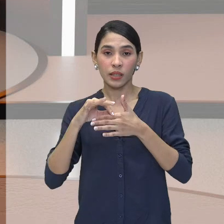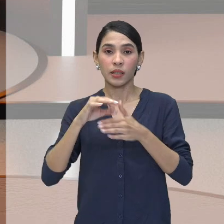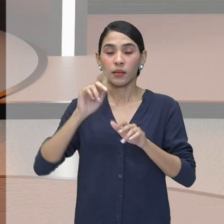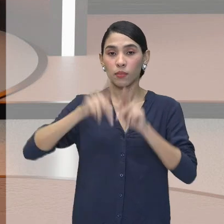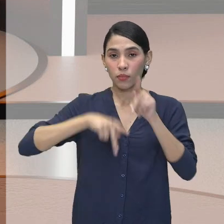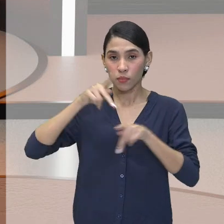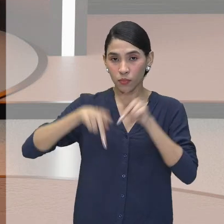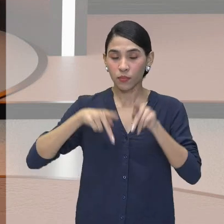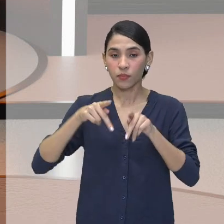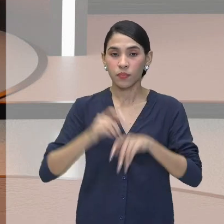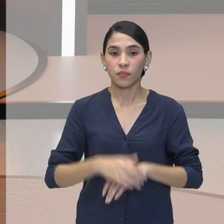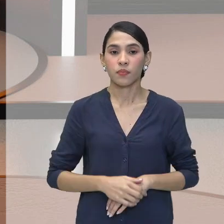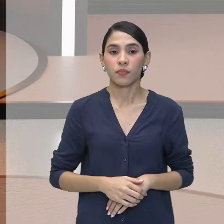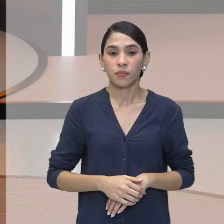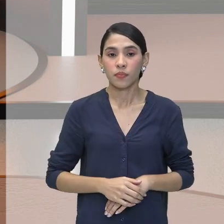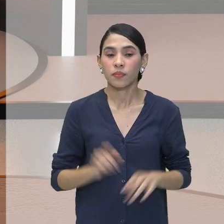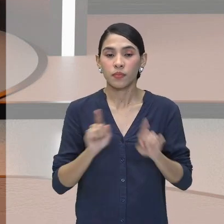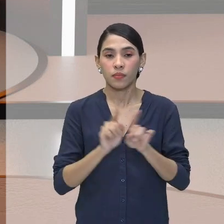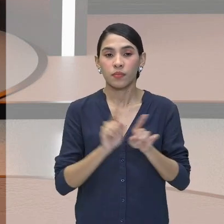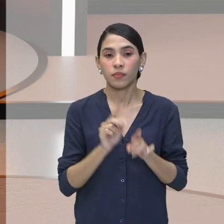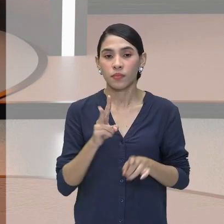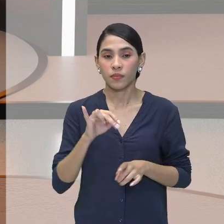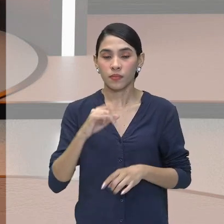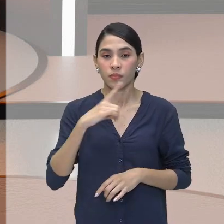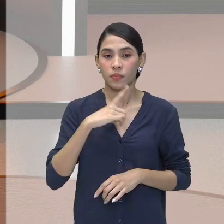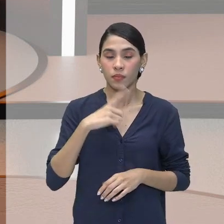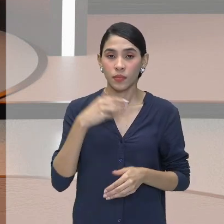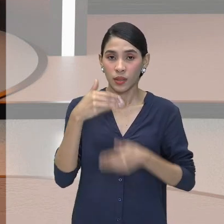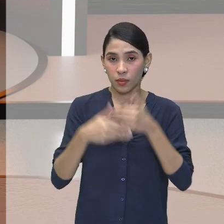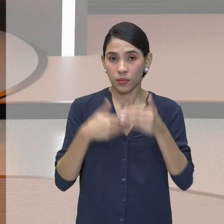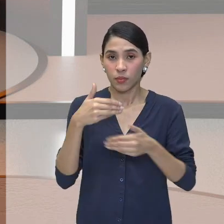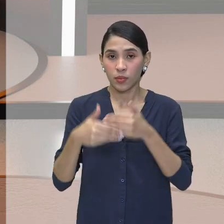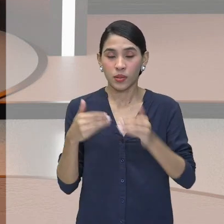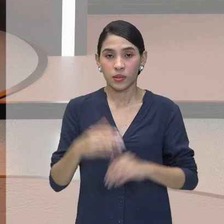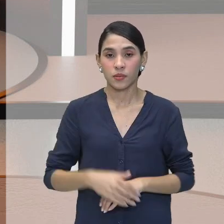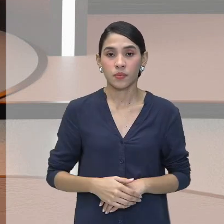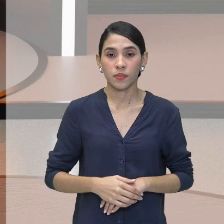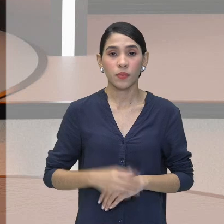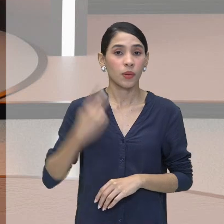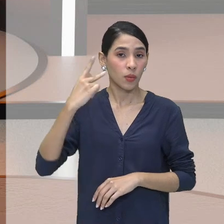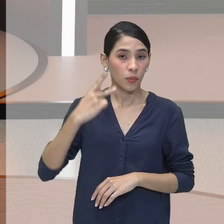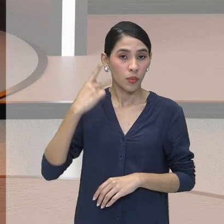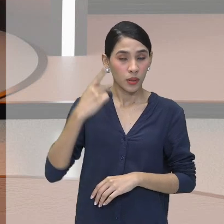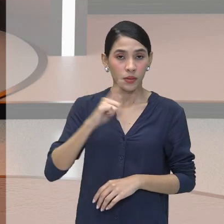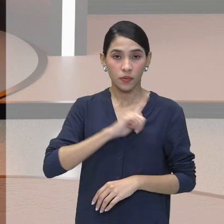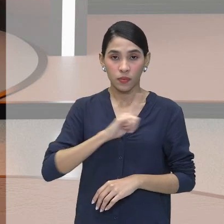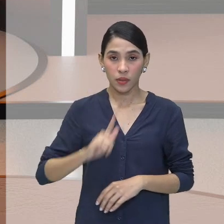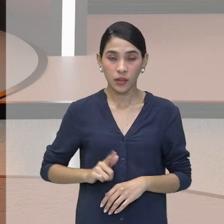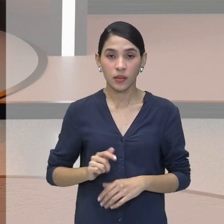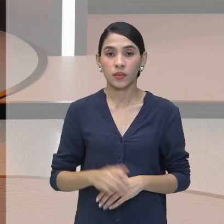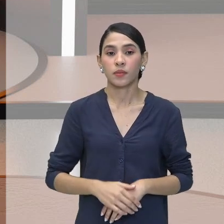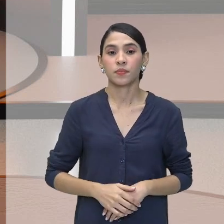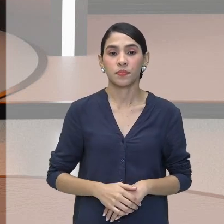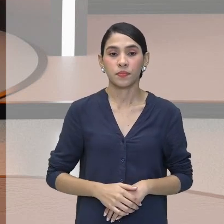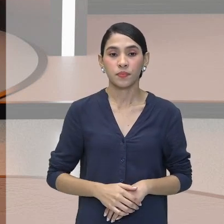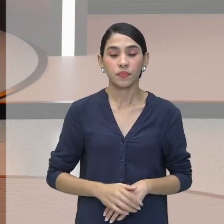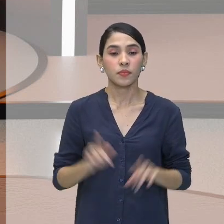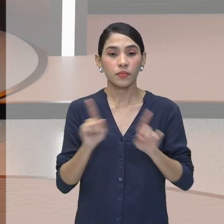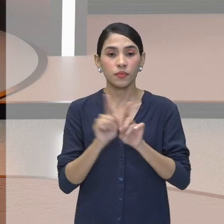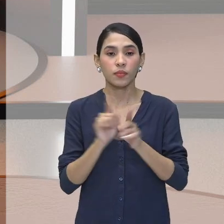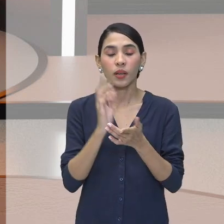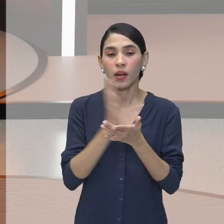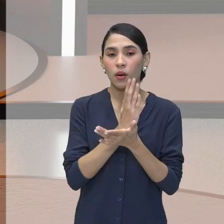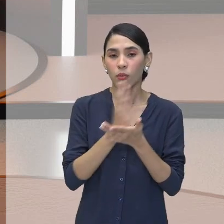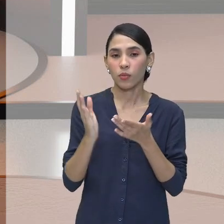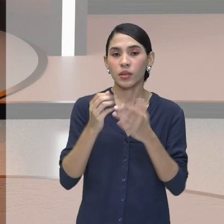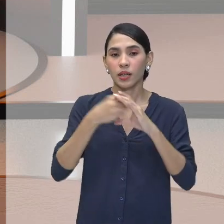de Moraes, e nós vamos ter então, né, o processo da chamada política dos governadores, de troca de favores e algumas questões a mais